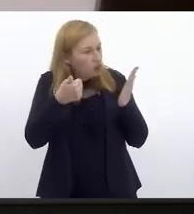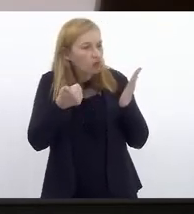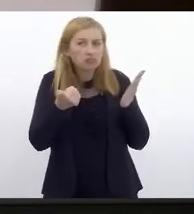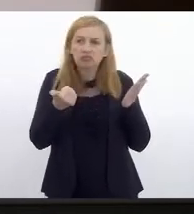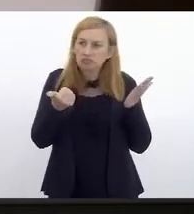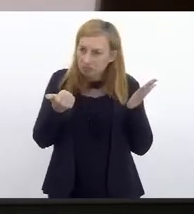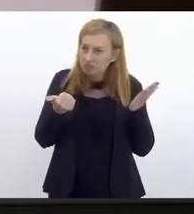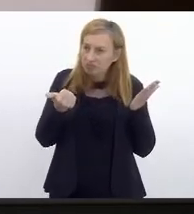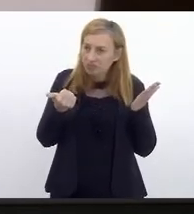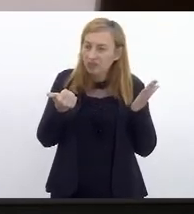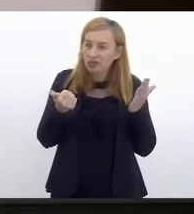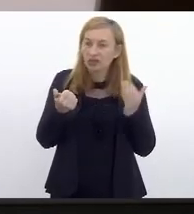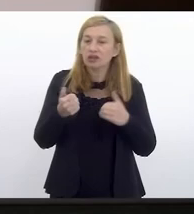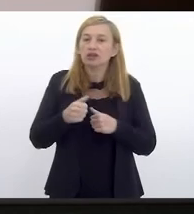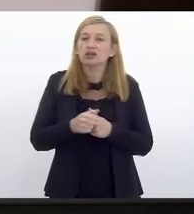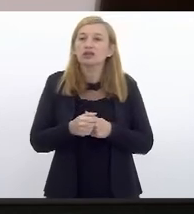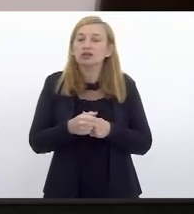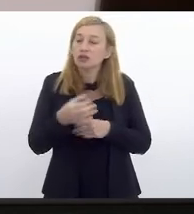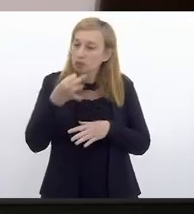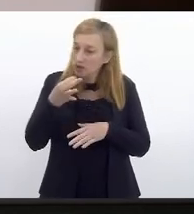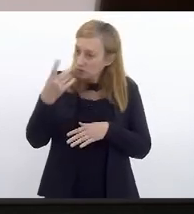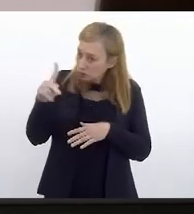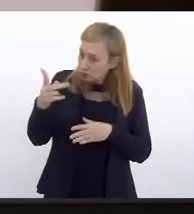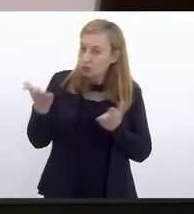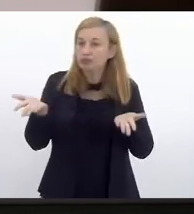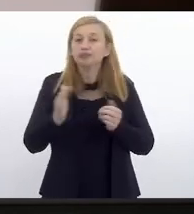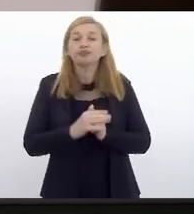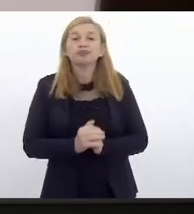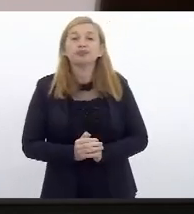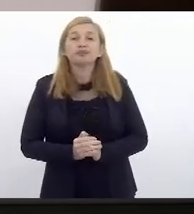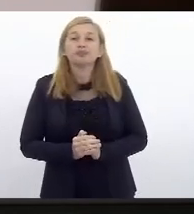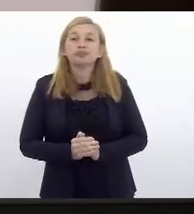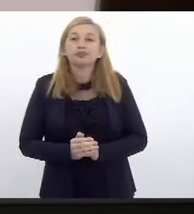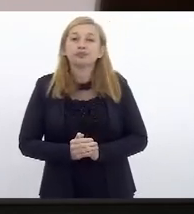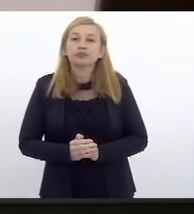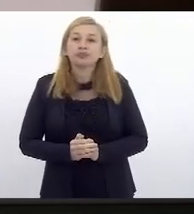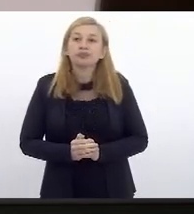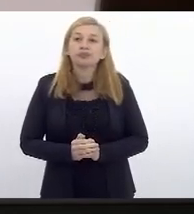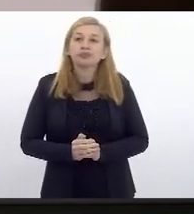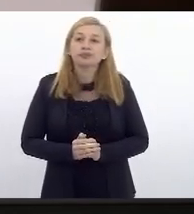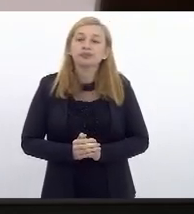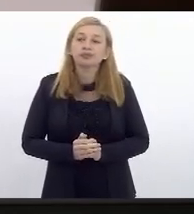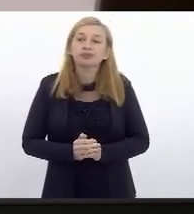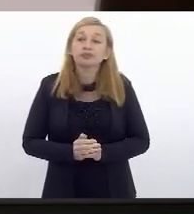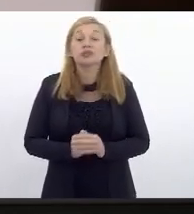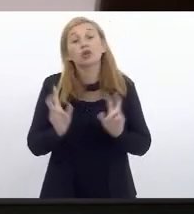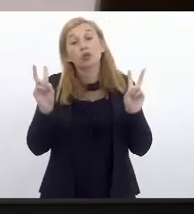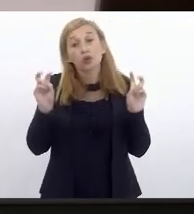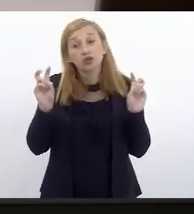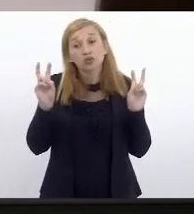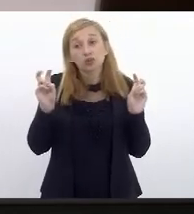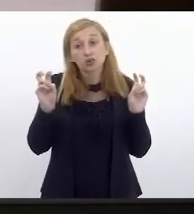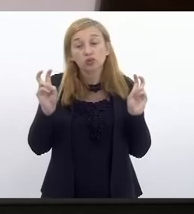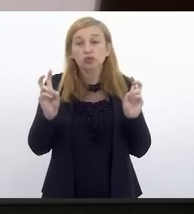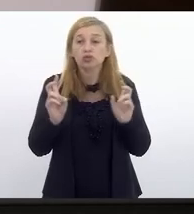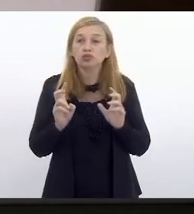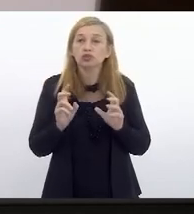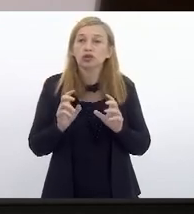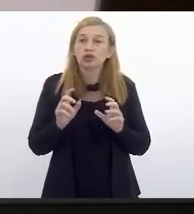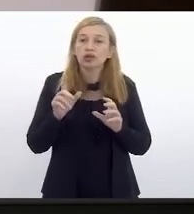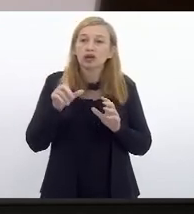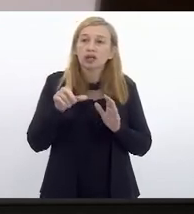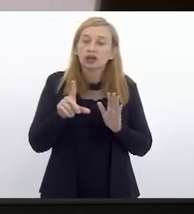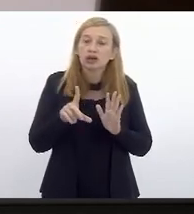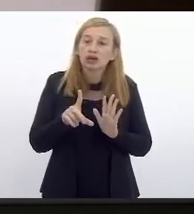custa, né, como sugeriu Vossa Senhoria. Quanto à questão da operação